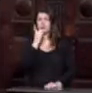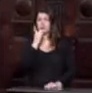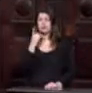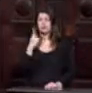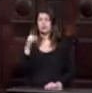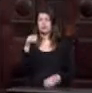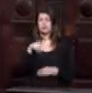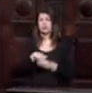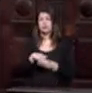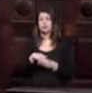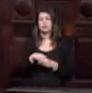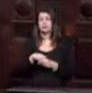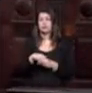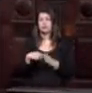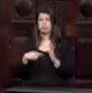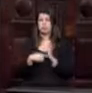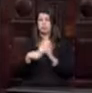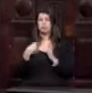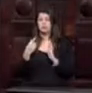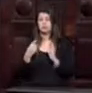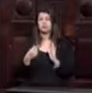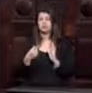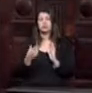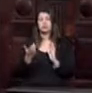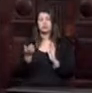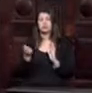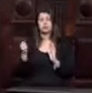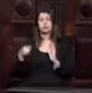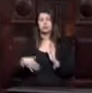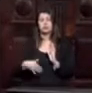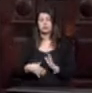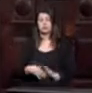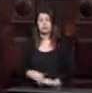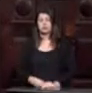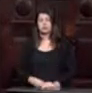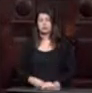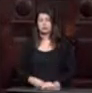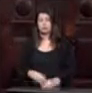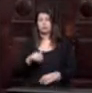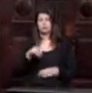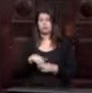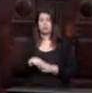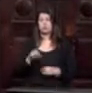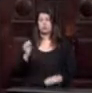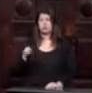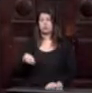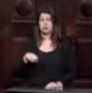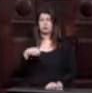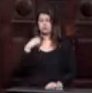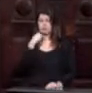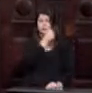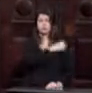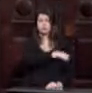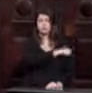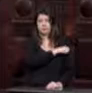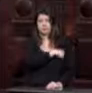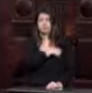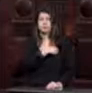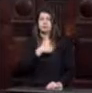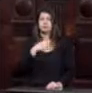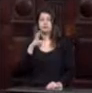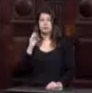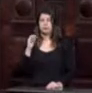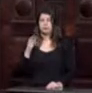destaque a emenda número 80. Senhores que aprovam, maneiras como estão, rejeitado com voto sim da deputada enfermeira Rejane,